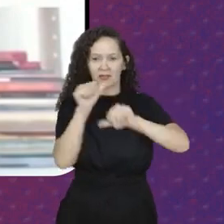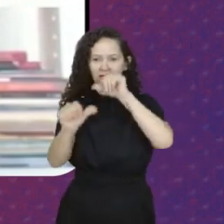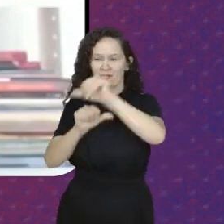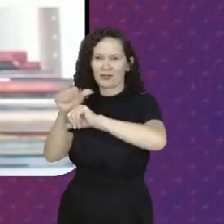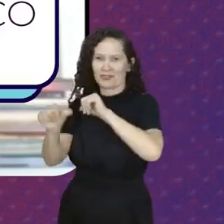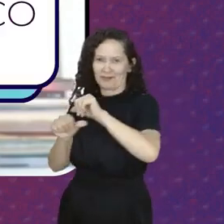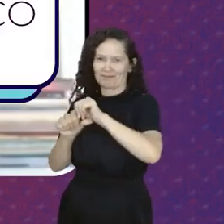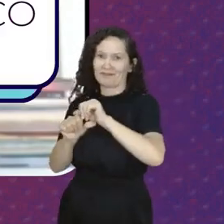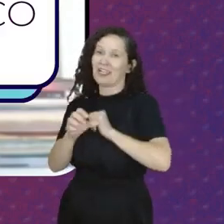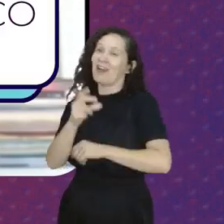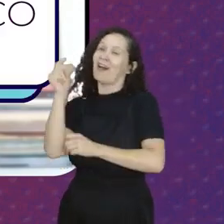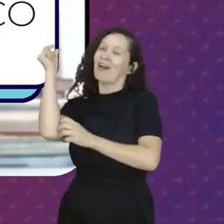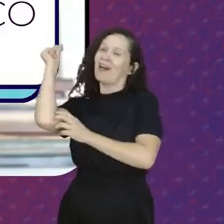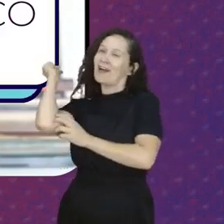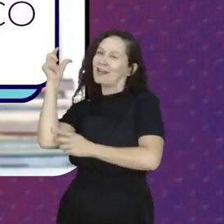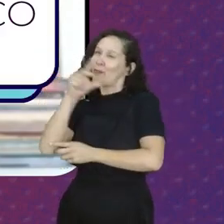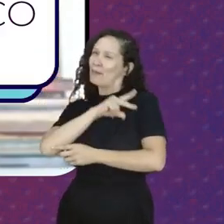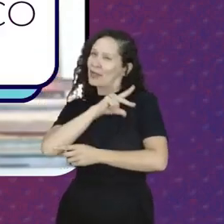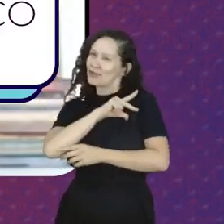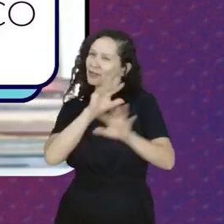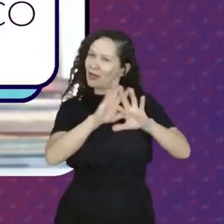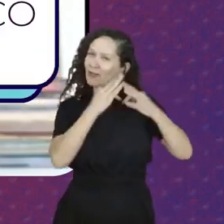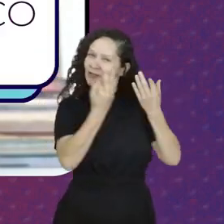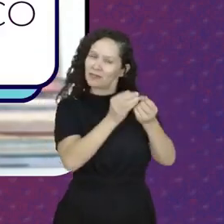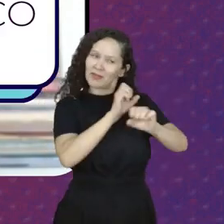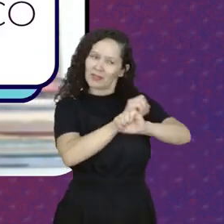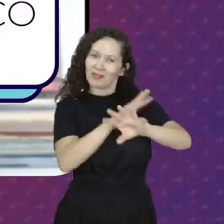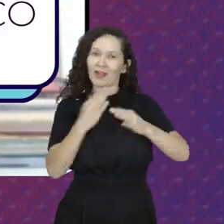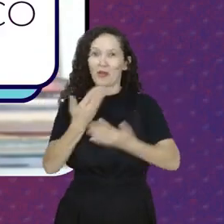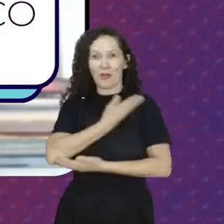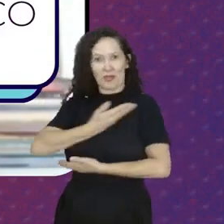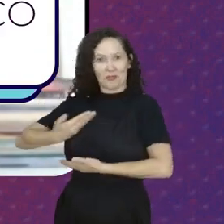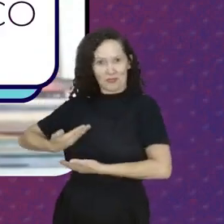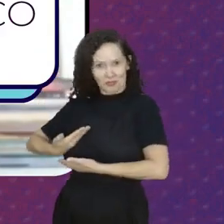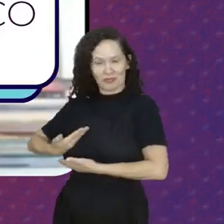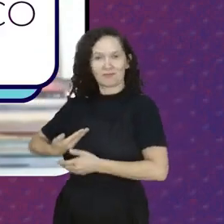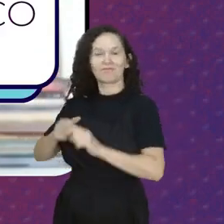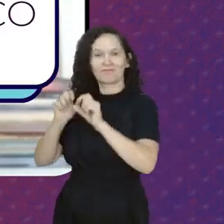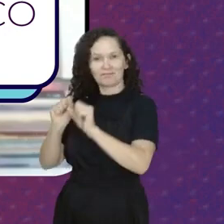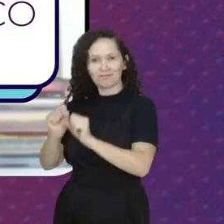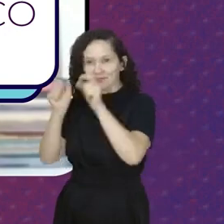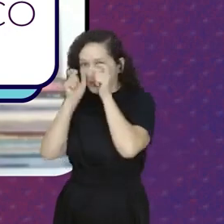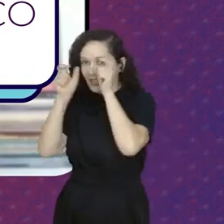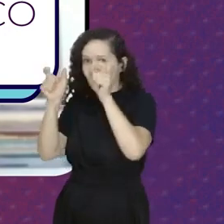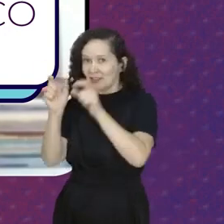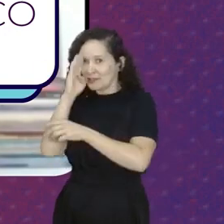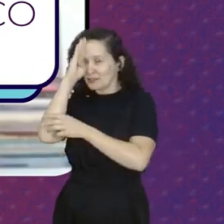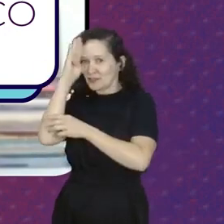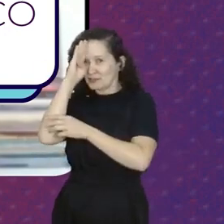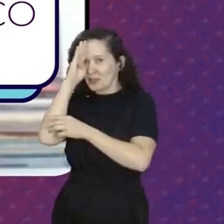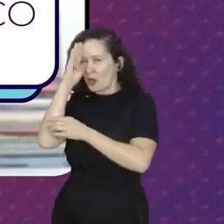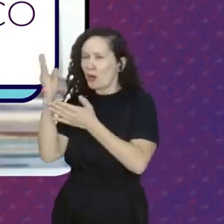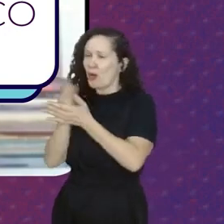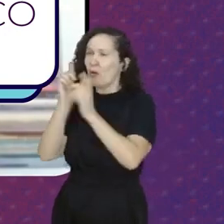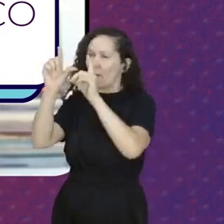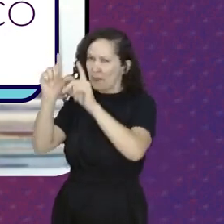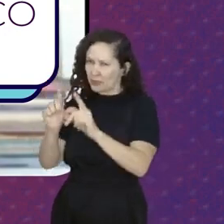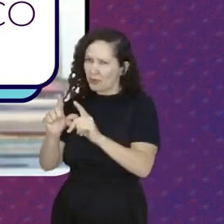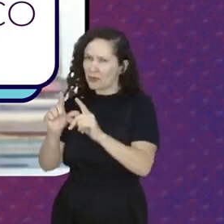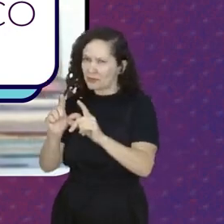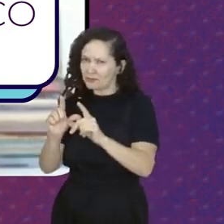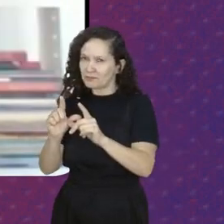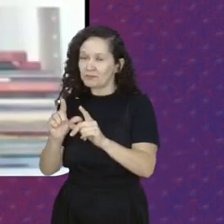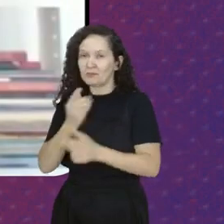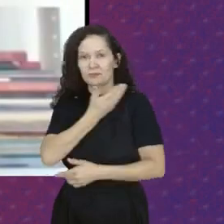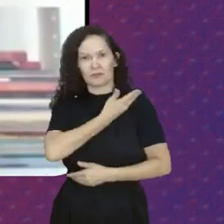privado da família para o domínio público, compatíveis com uma atenção maior ou menor dada, né,